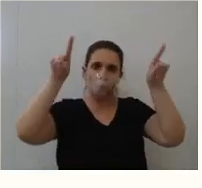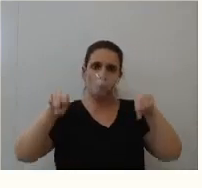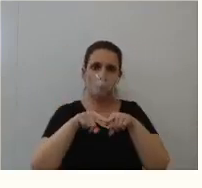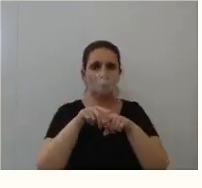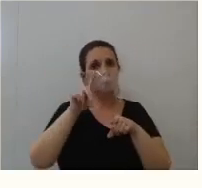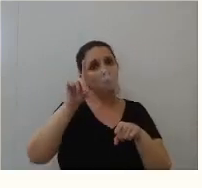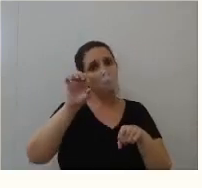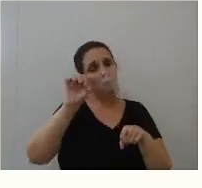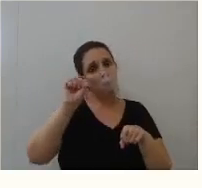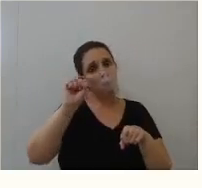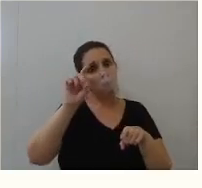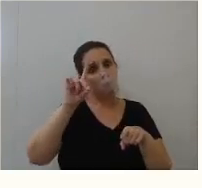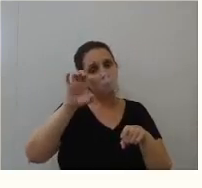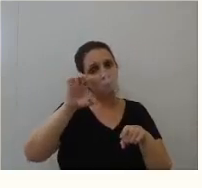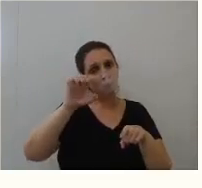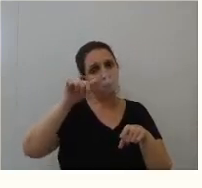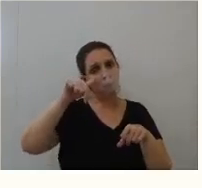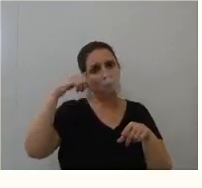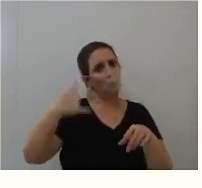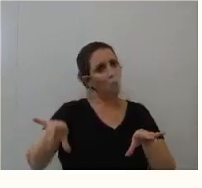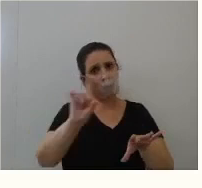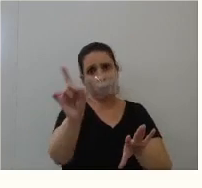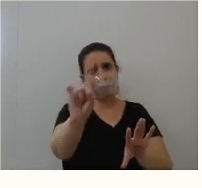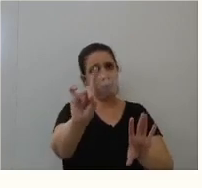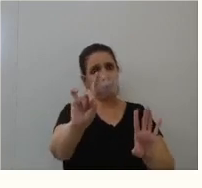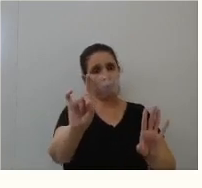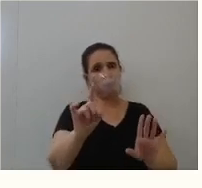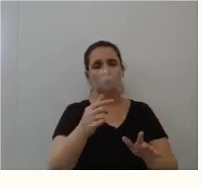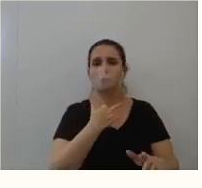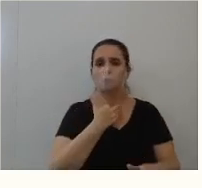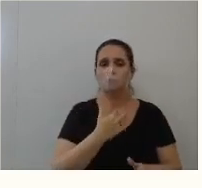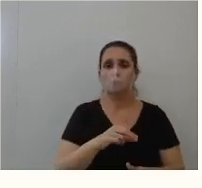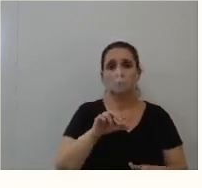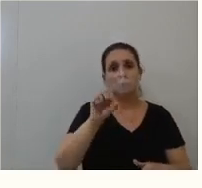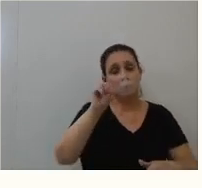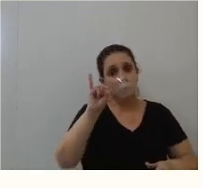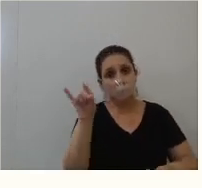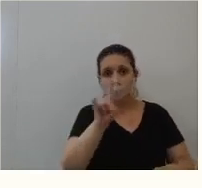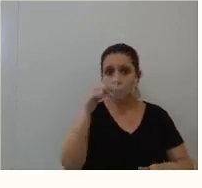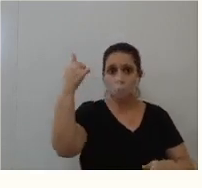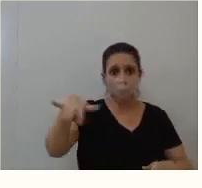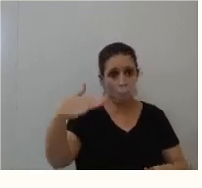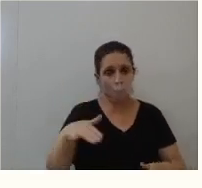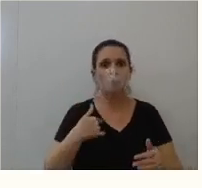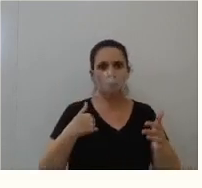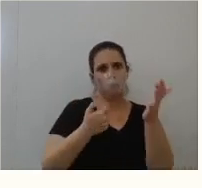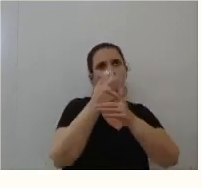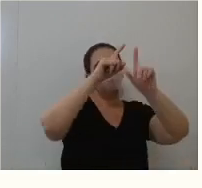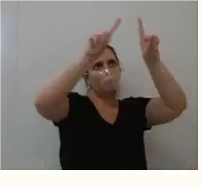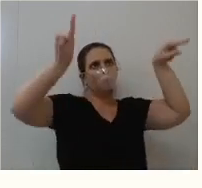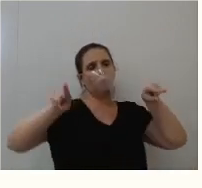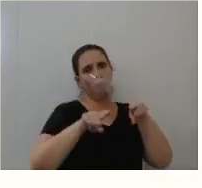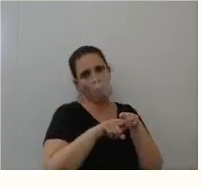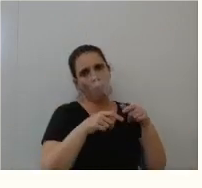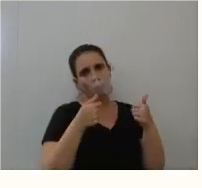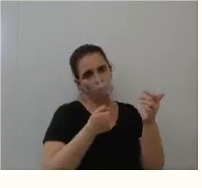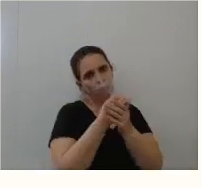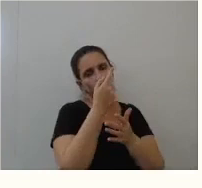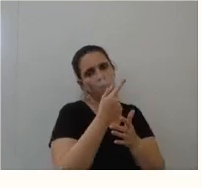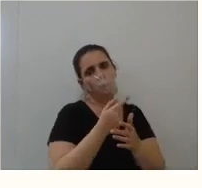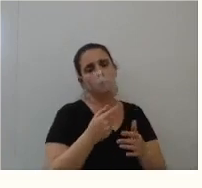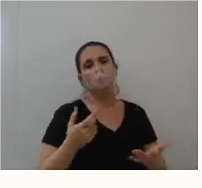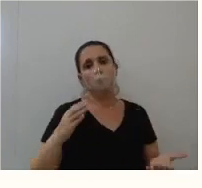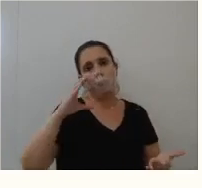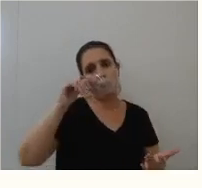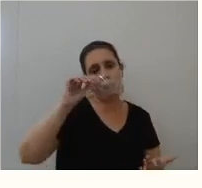seja caro. Eu poderia muito bem dizer, comprarei o quadro se não for caro. Comprarei o quadro